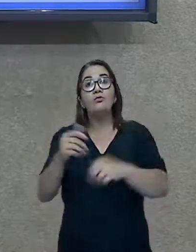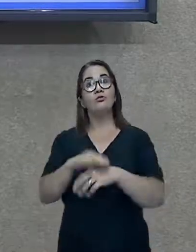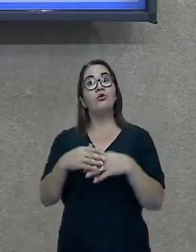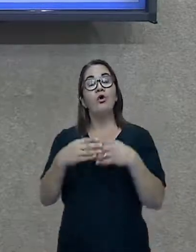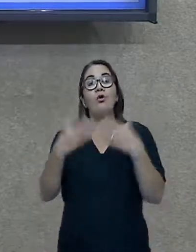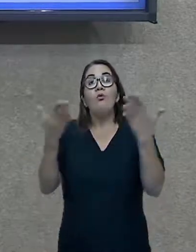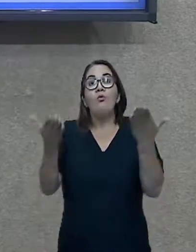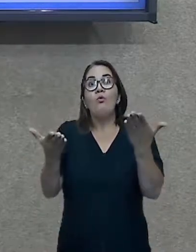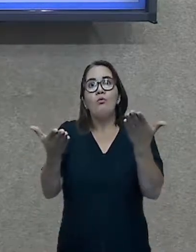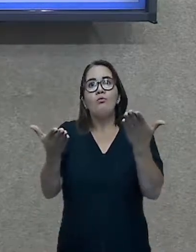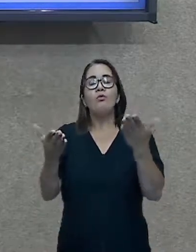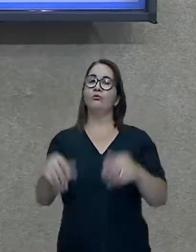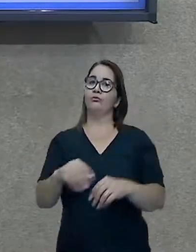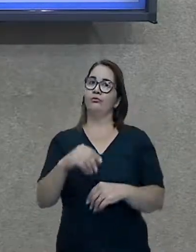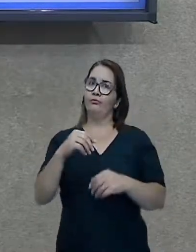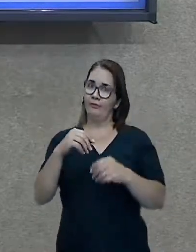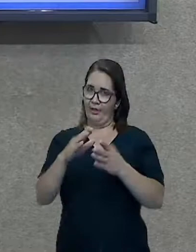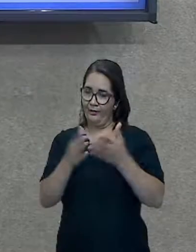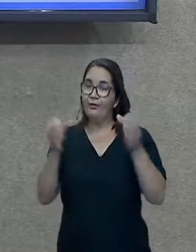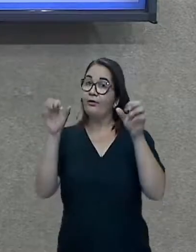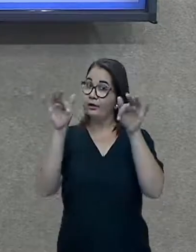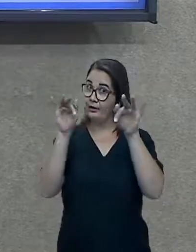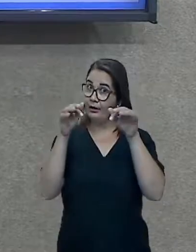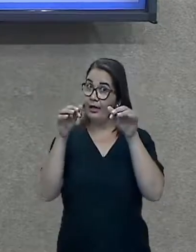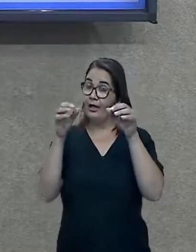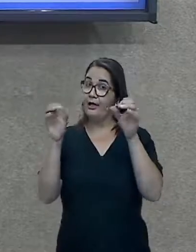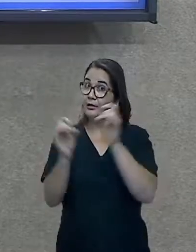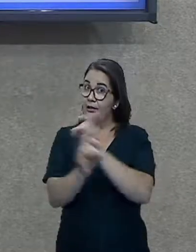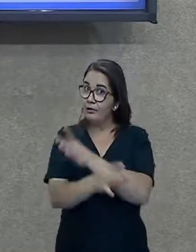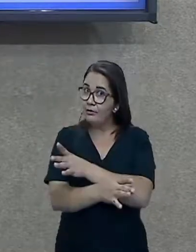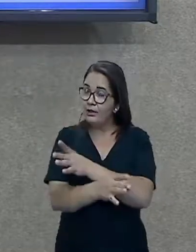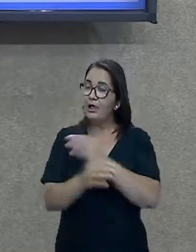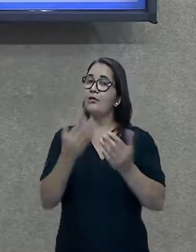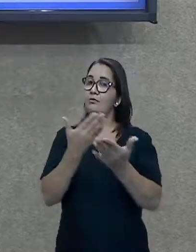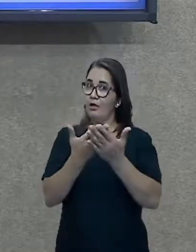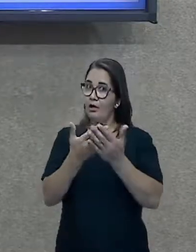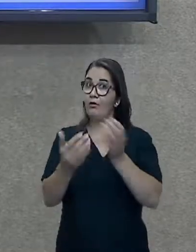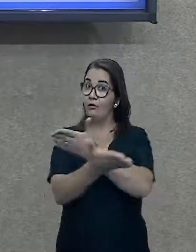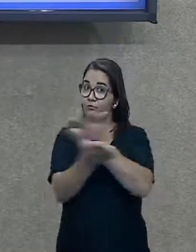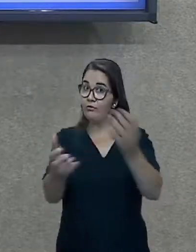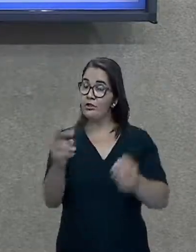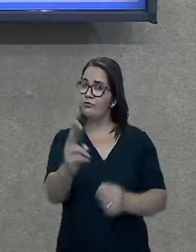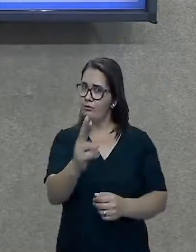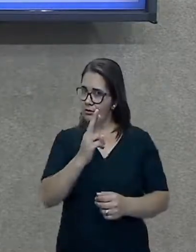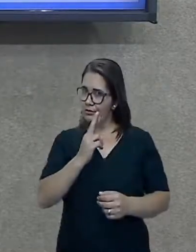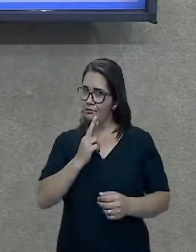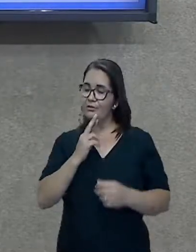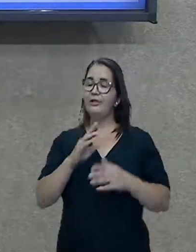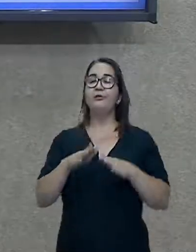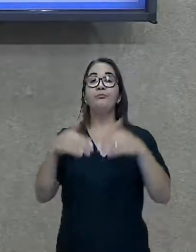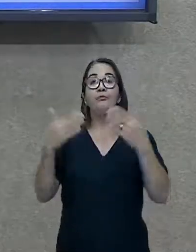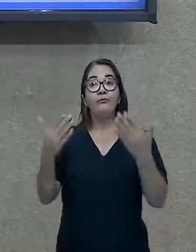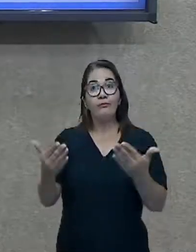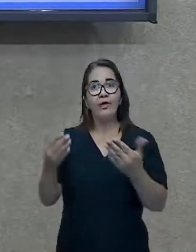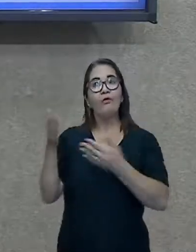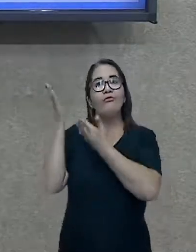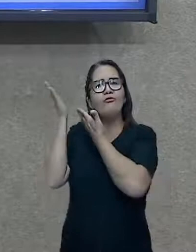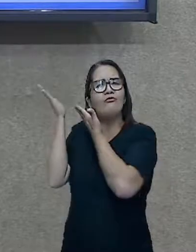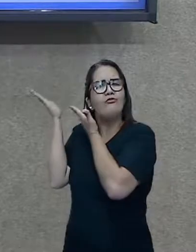vocês vão me responder. O povo iorubá é um dos maiores grupos étnicos da